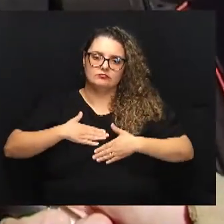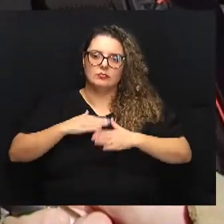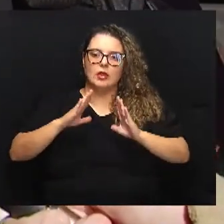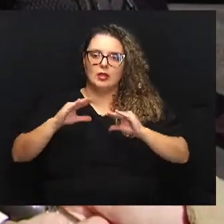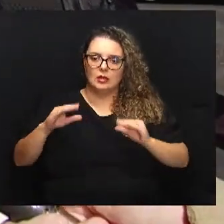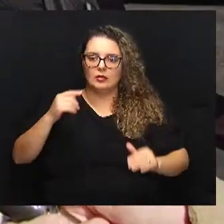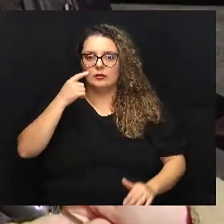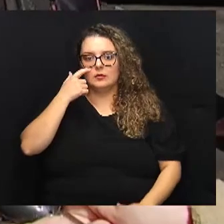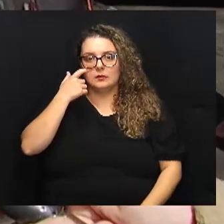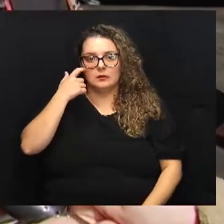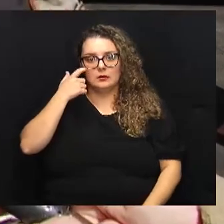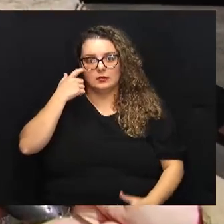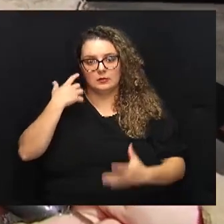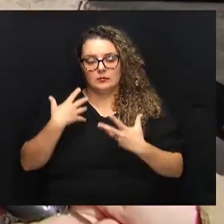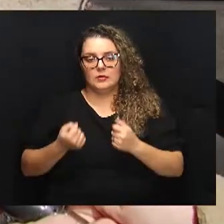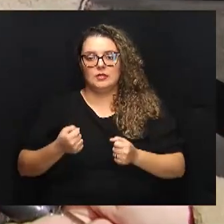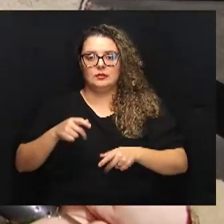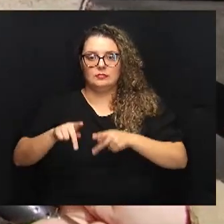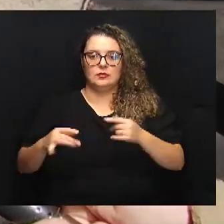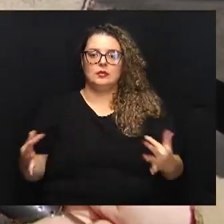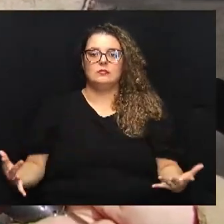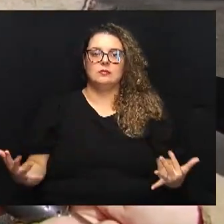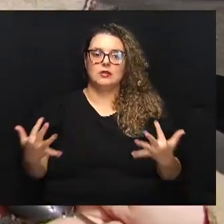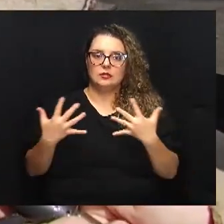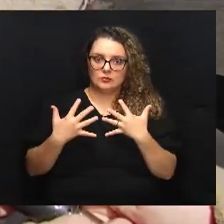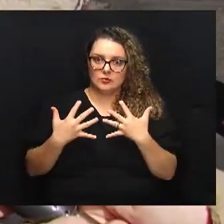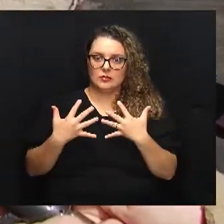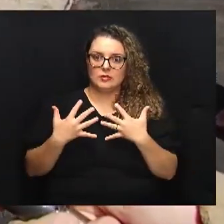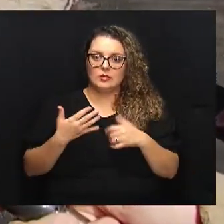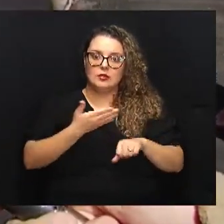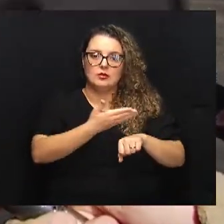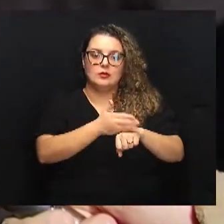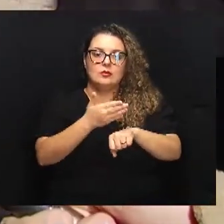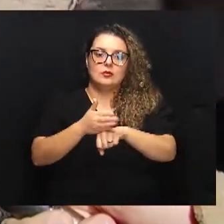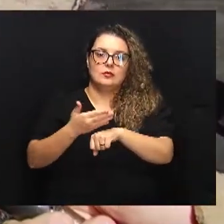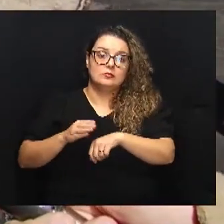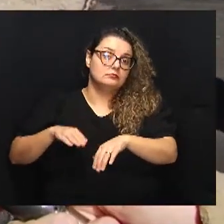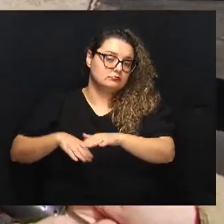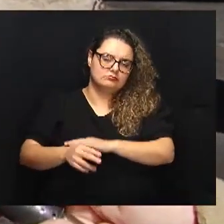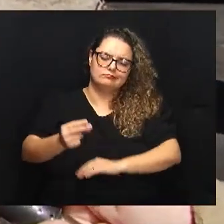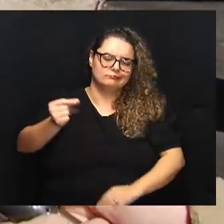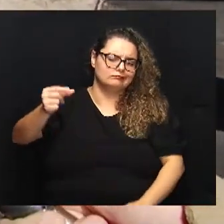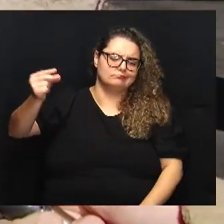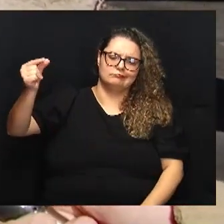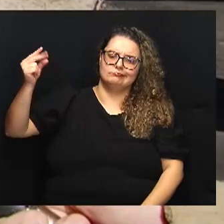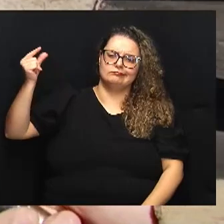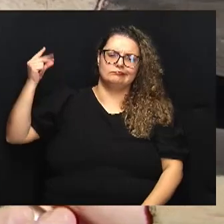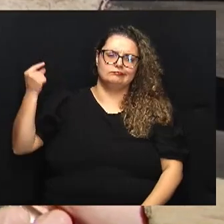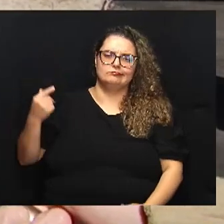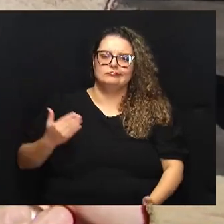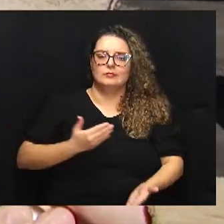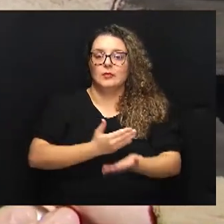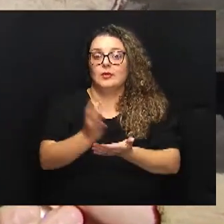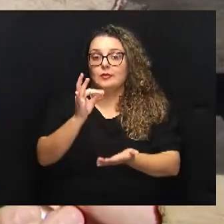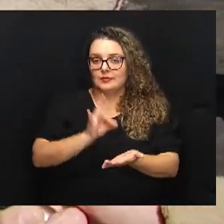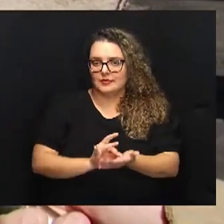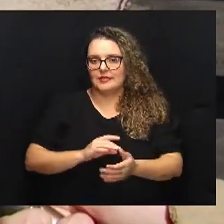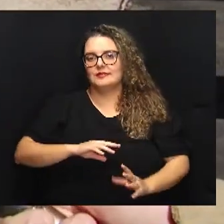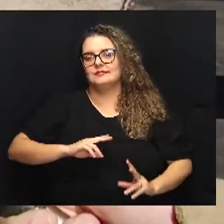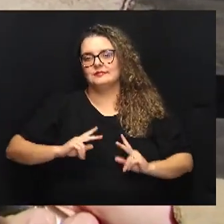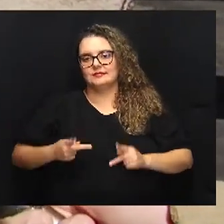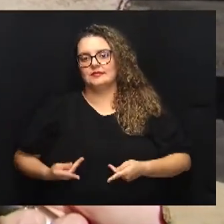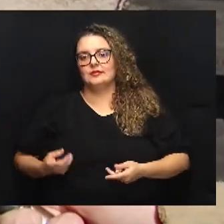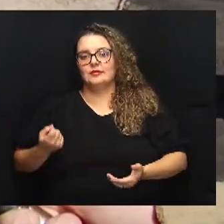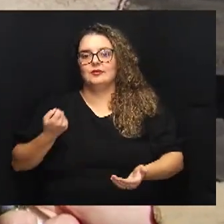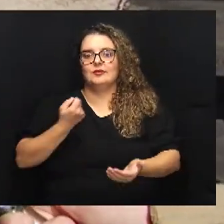aconchegante para receber a população de Campinas, para praticar um hábito que é da origem da humanidade, né? Comprar e